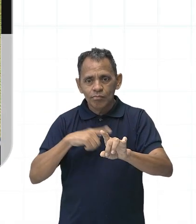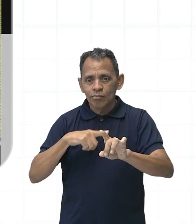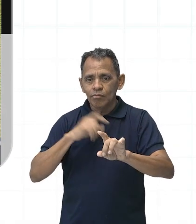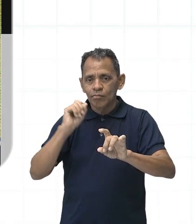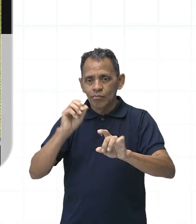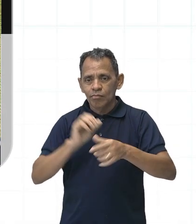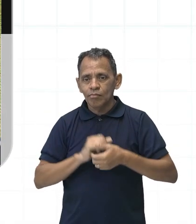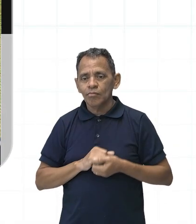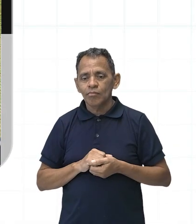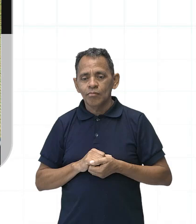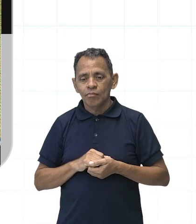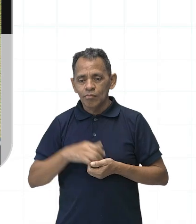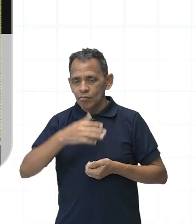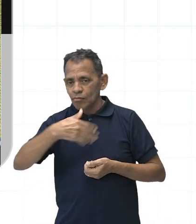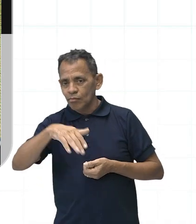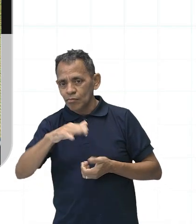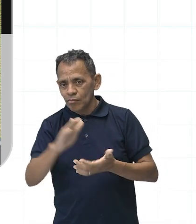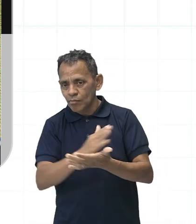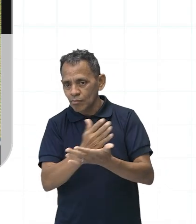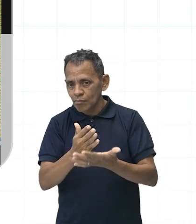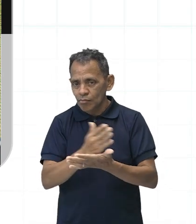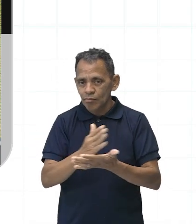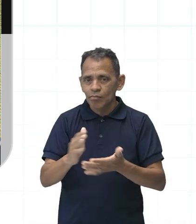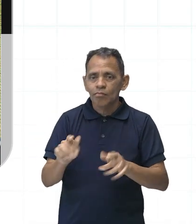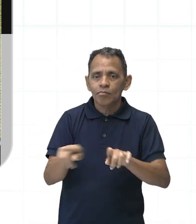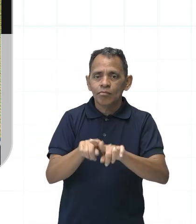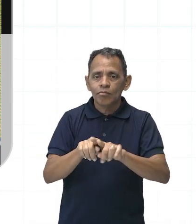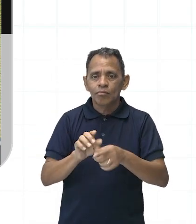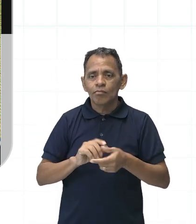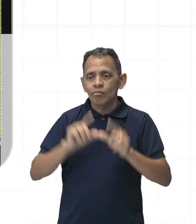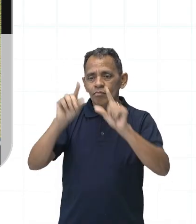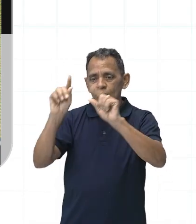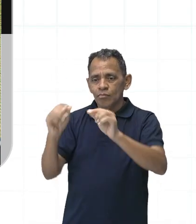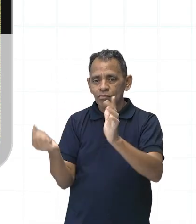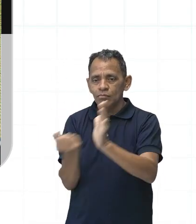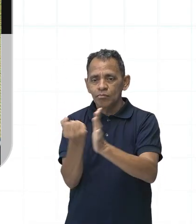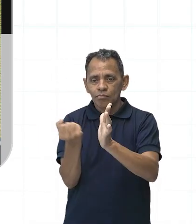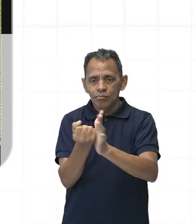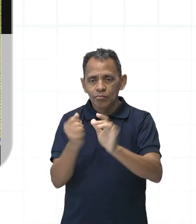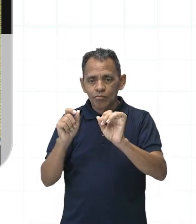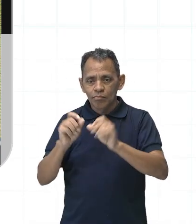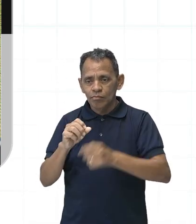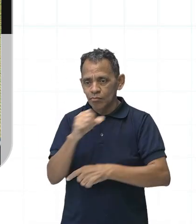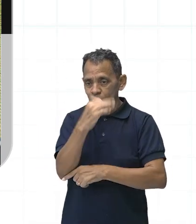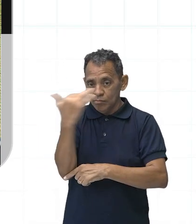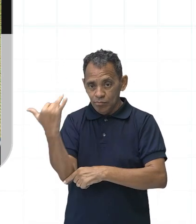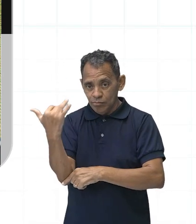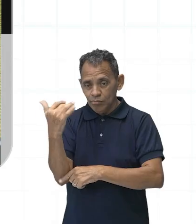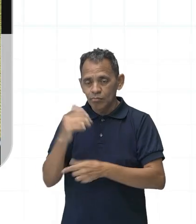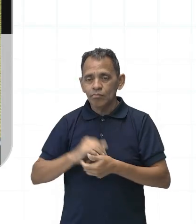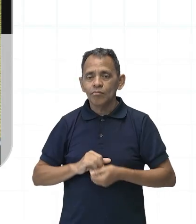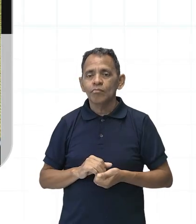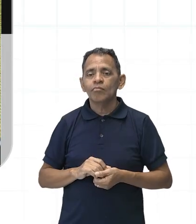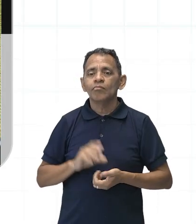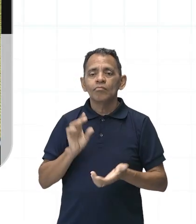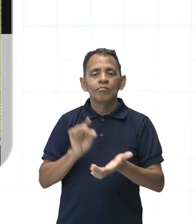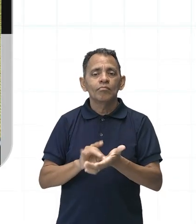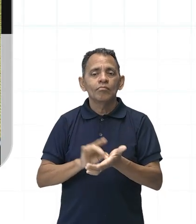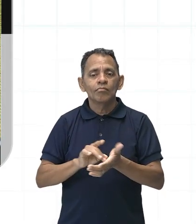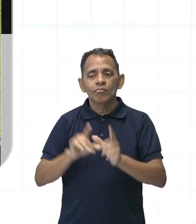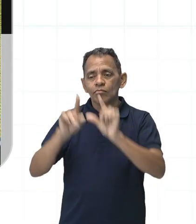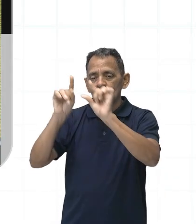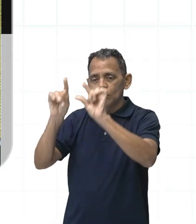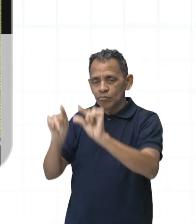uma determinada área. E isso acaba reduzindo o impacto sobre o meio ambiente e acaba poupando